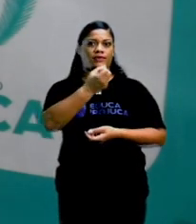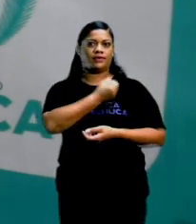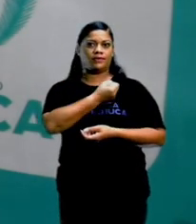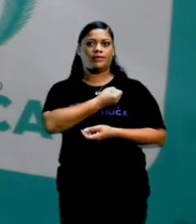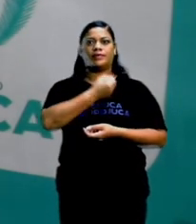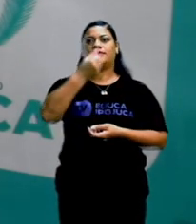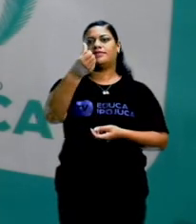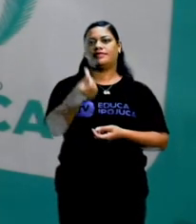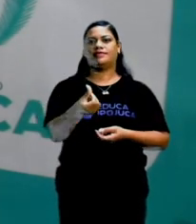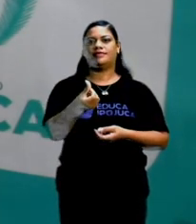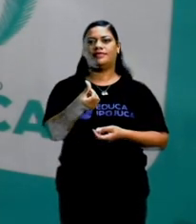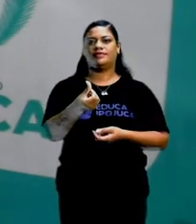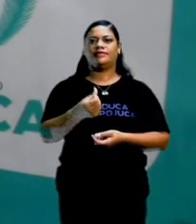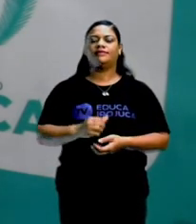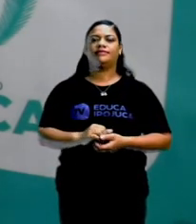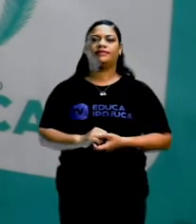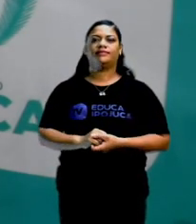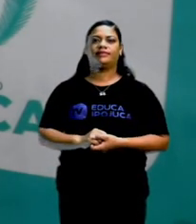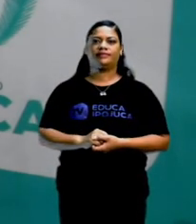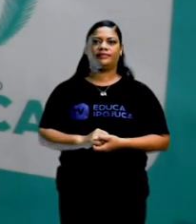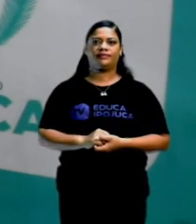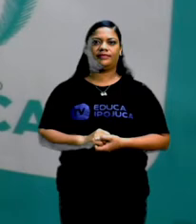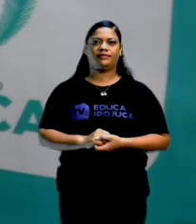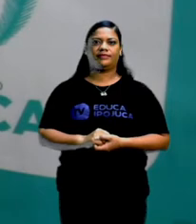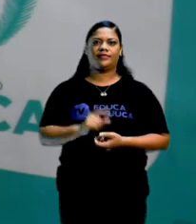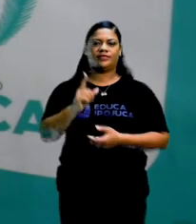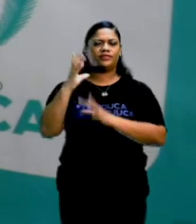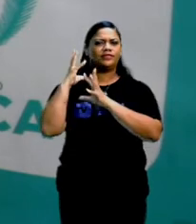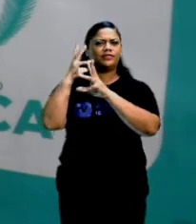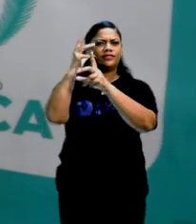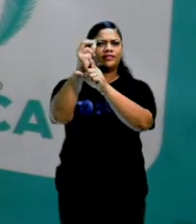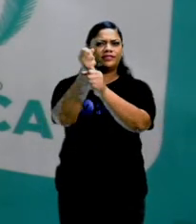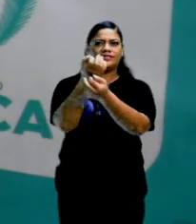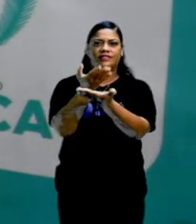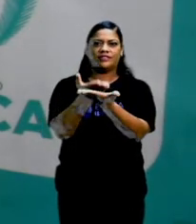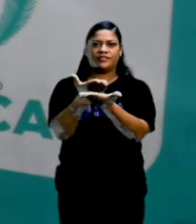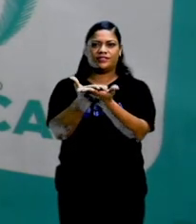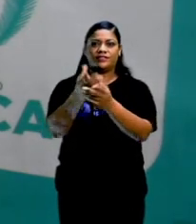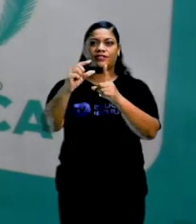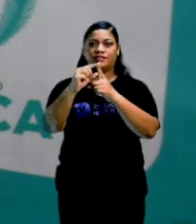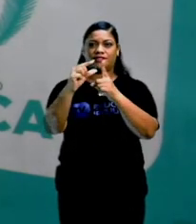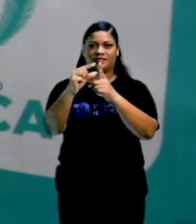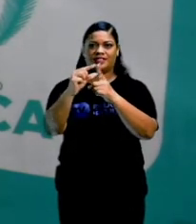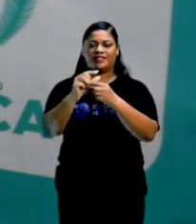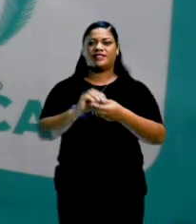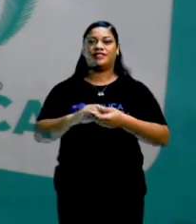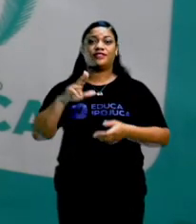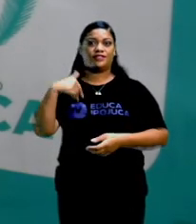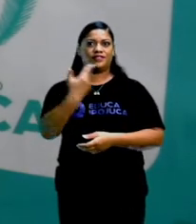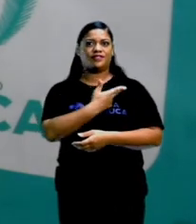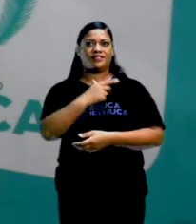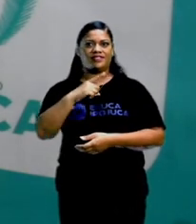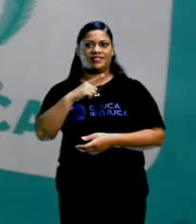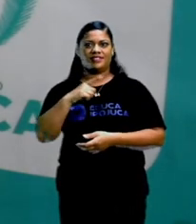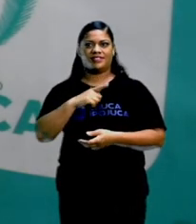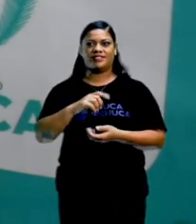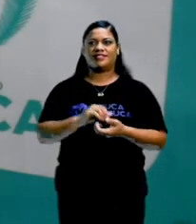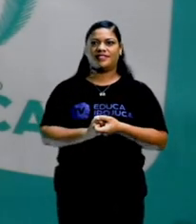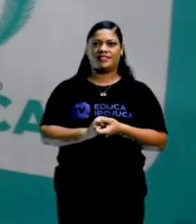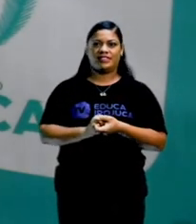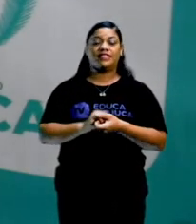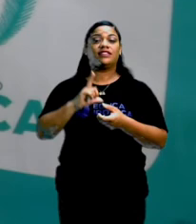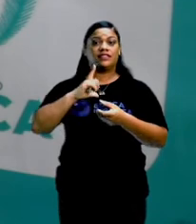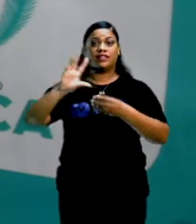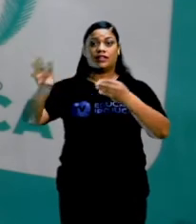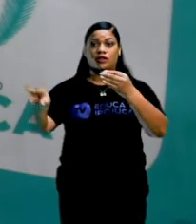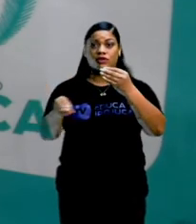6. É um momento de revisão da nossa aula com as palavras-chave. Que nós temos a